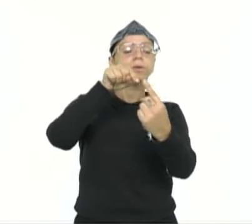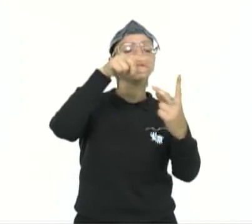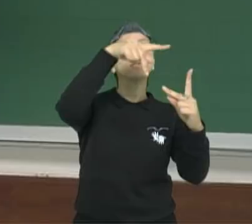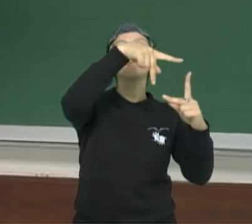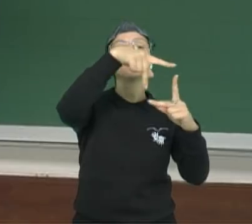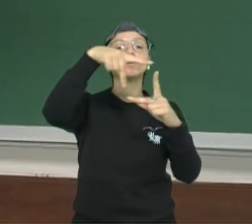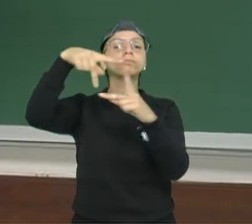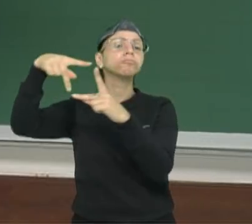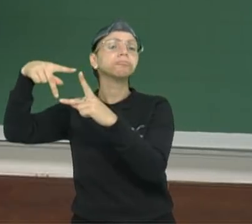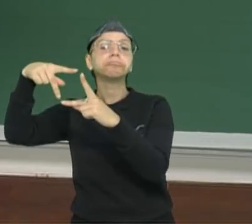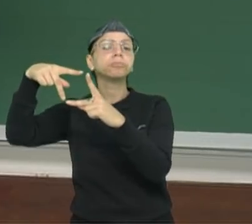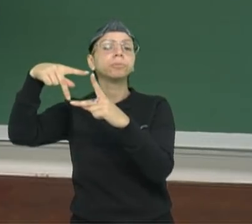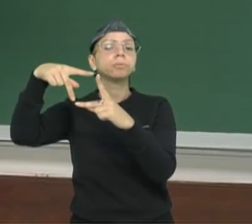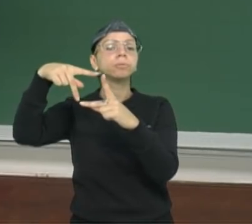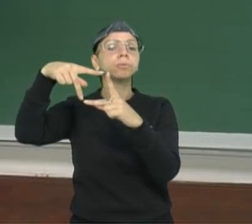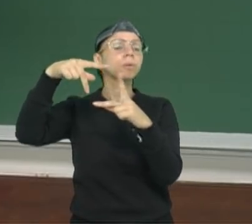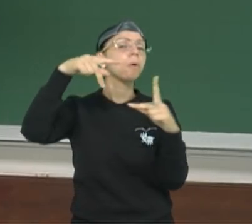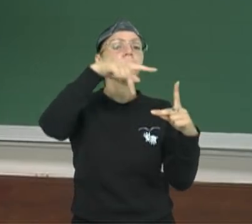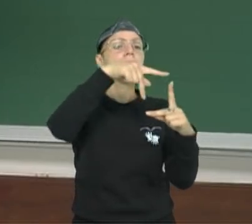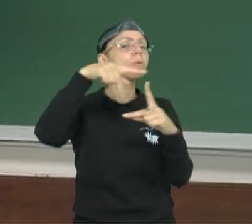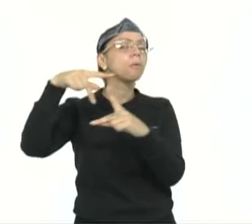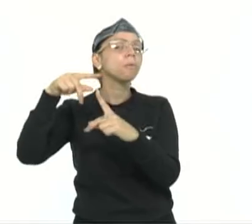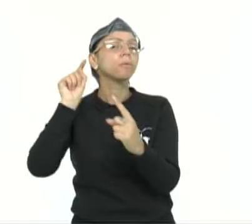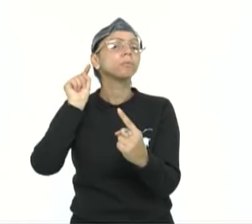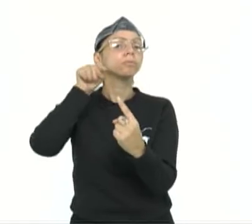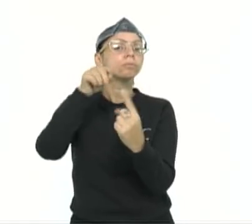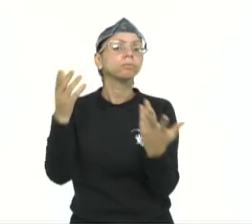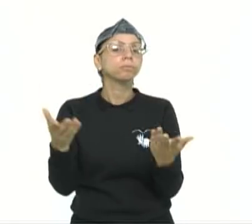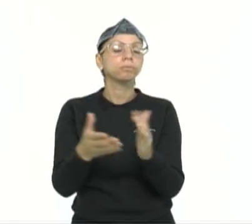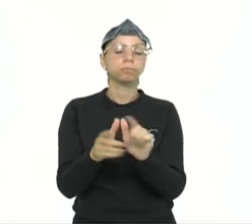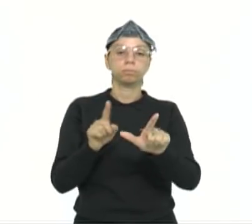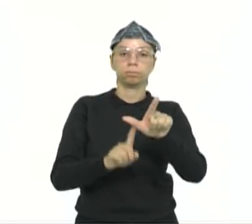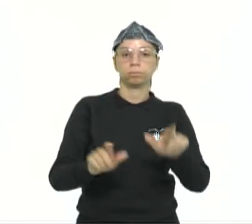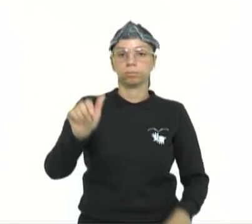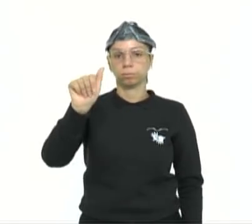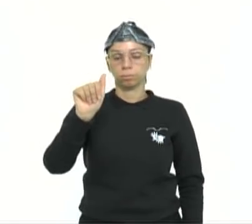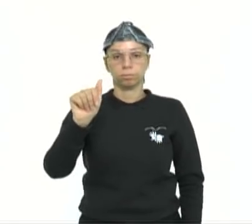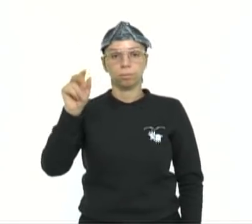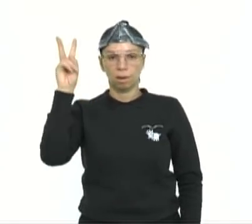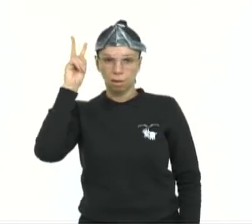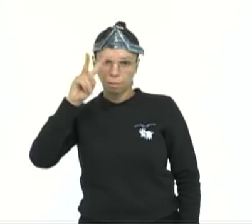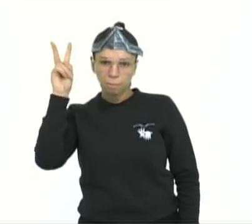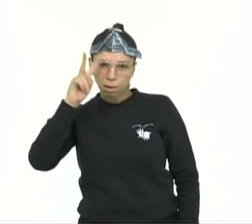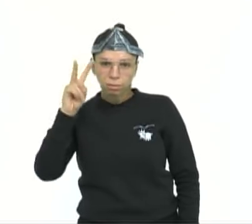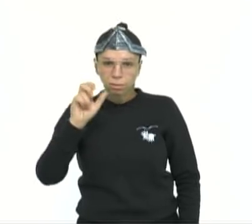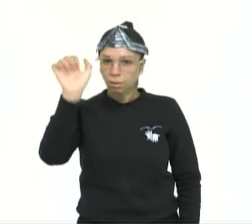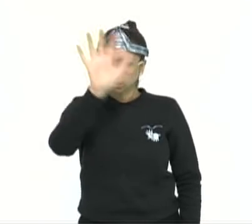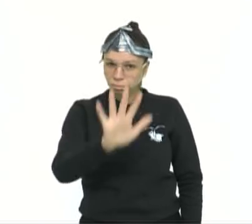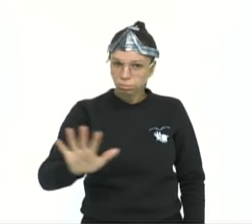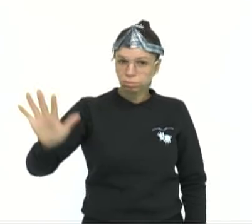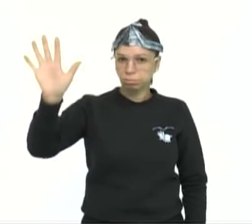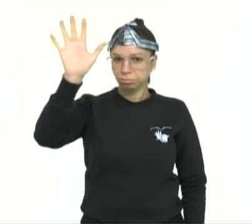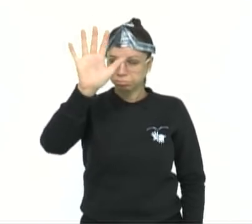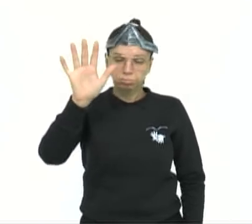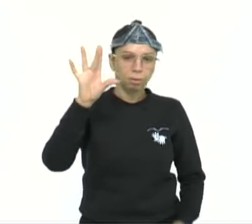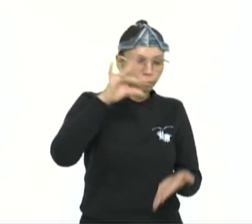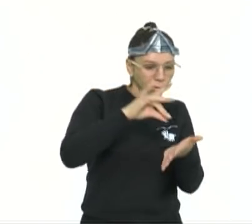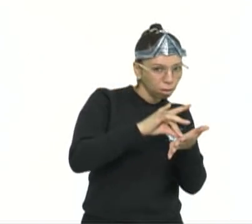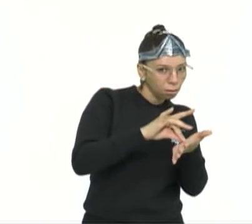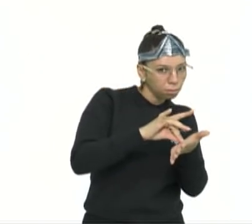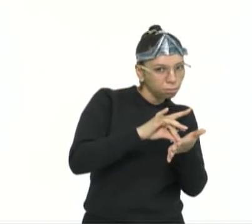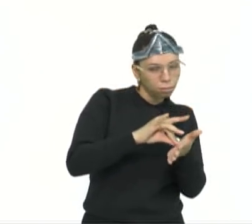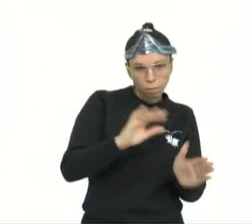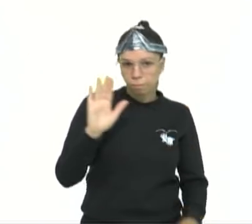o objetivo. Qual é o objetivo da comic strip? Letra A, contar uma história através de imagens. Isso é verdadeiro ou